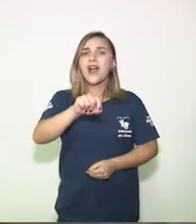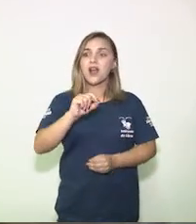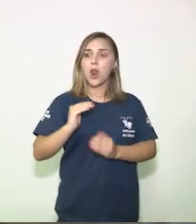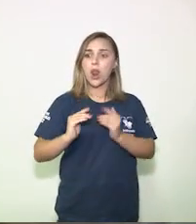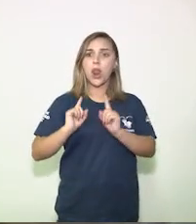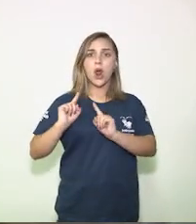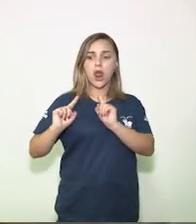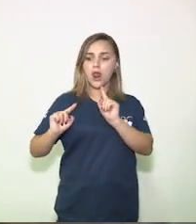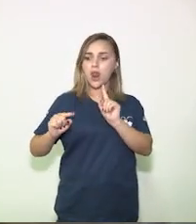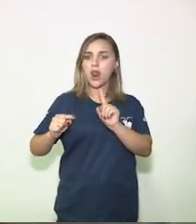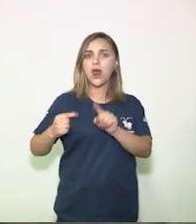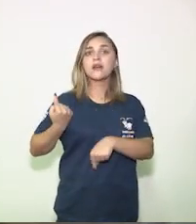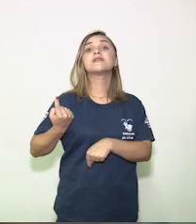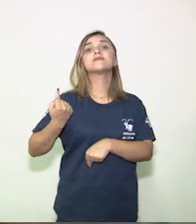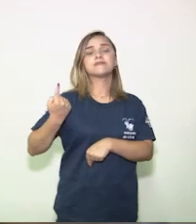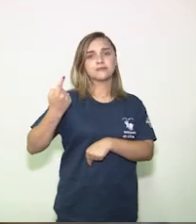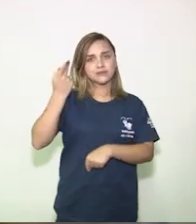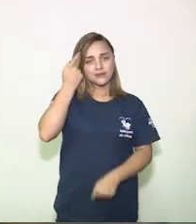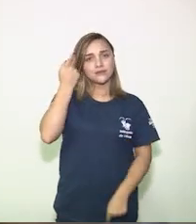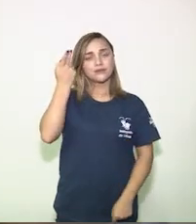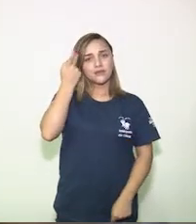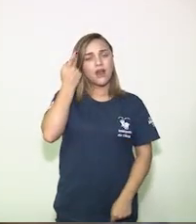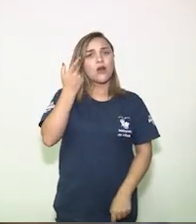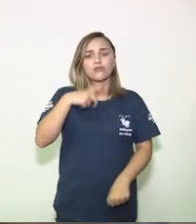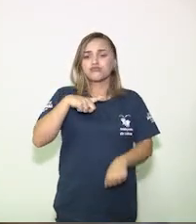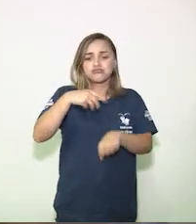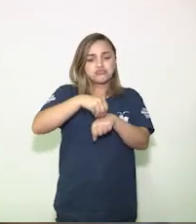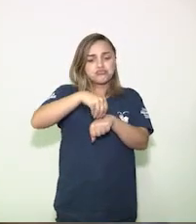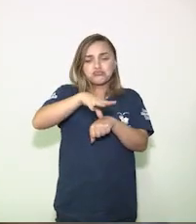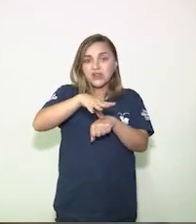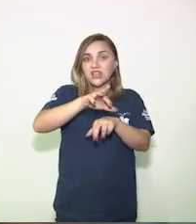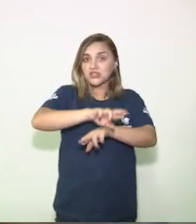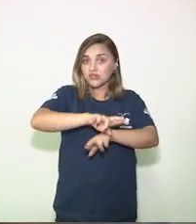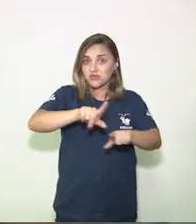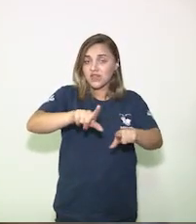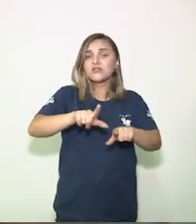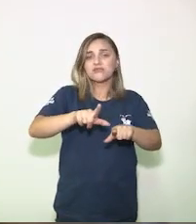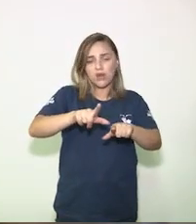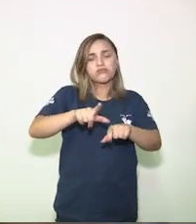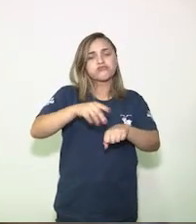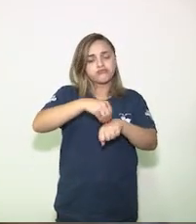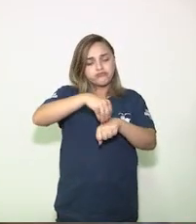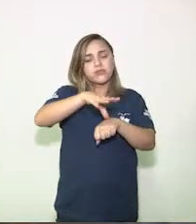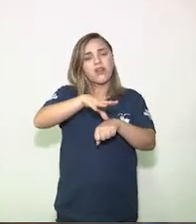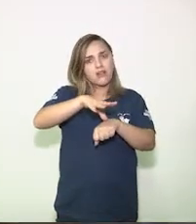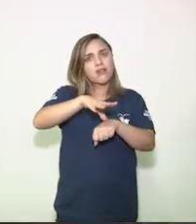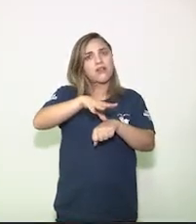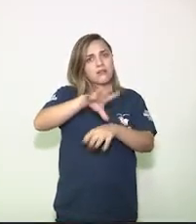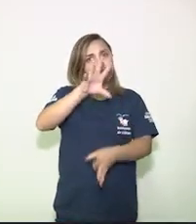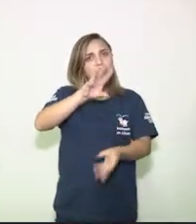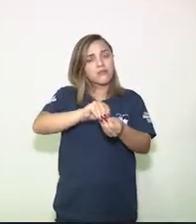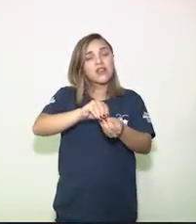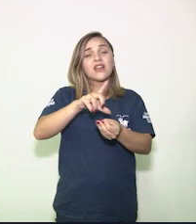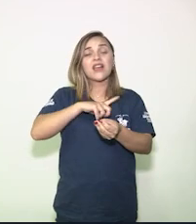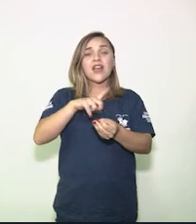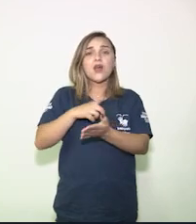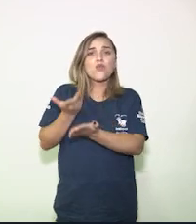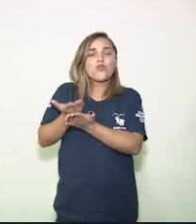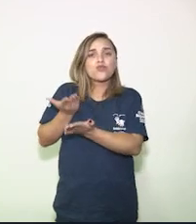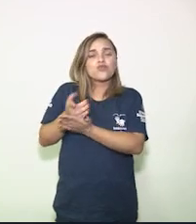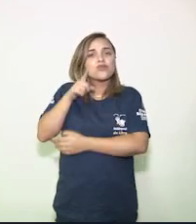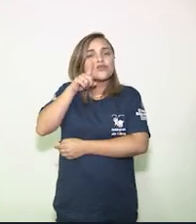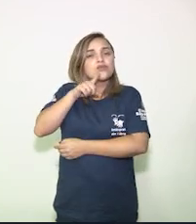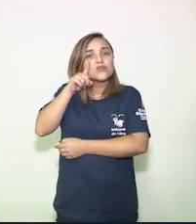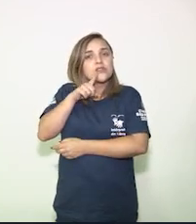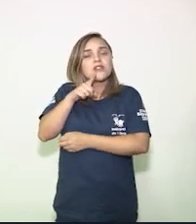cidade, não tem nada que recomende diferente disso, e esse estudo de Oxford, publicado no